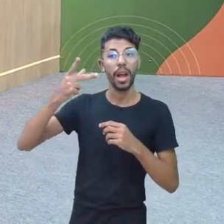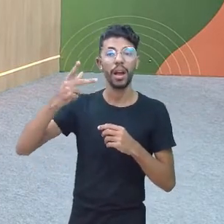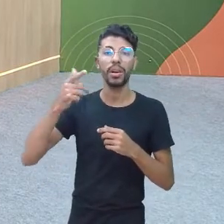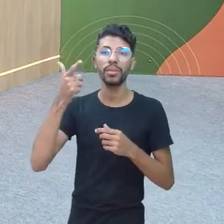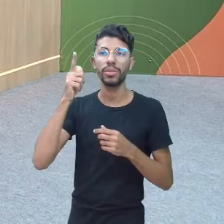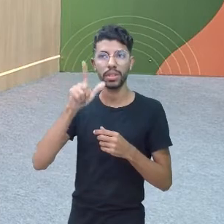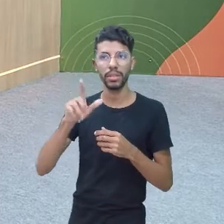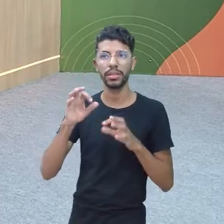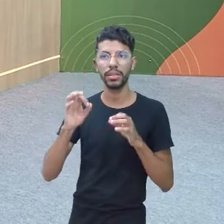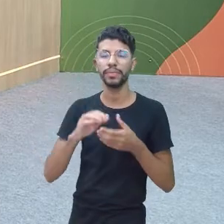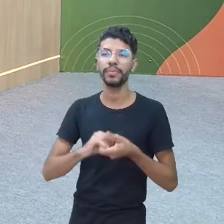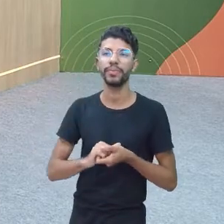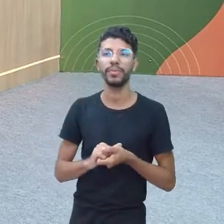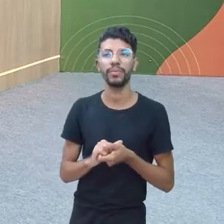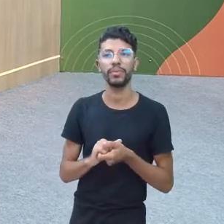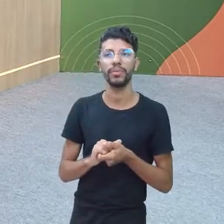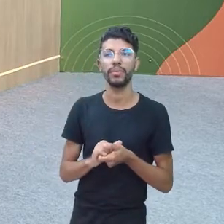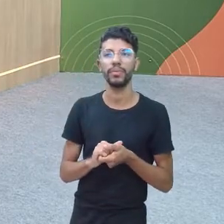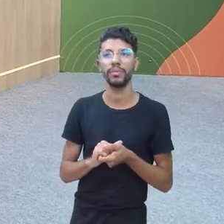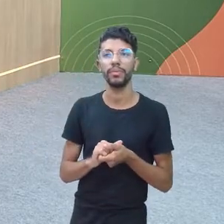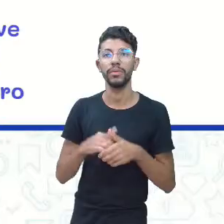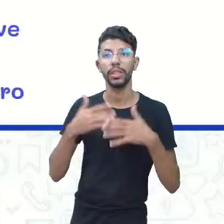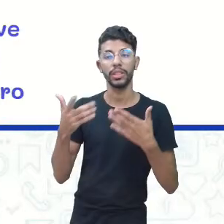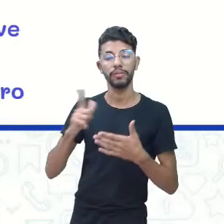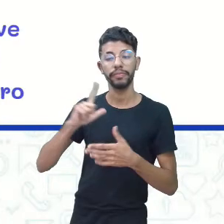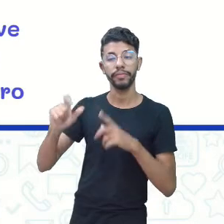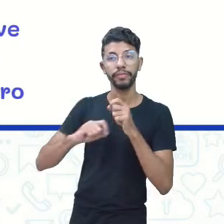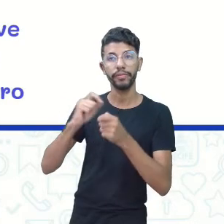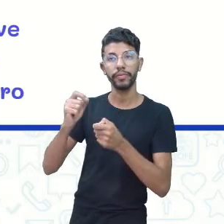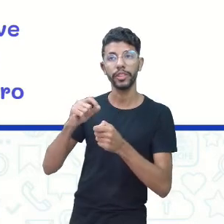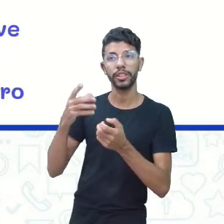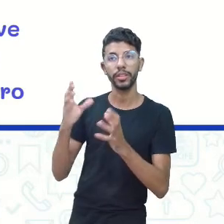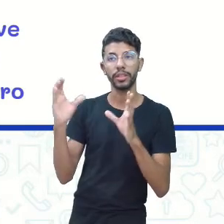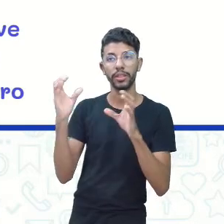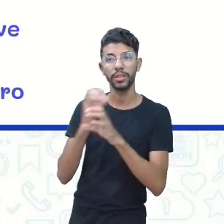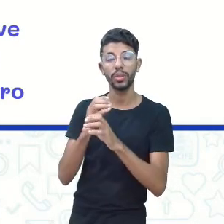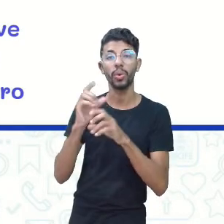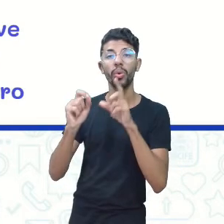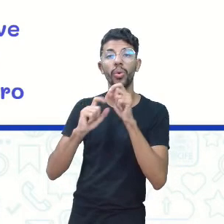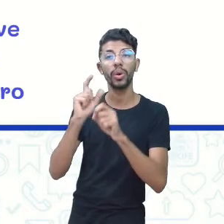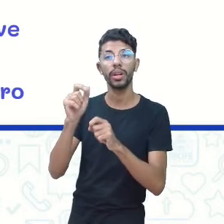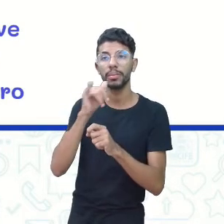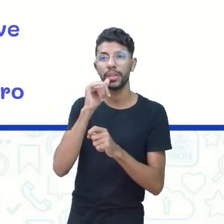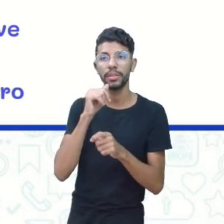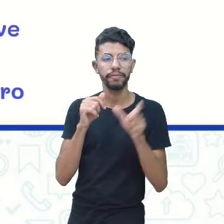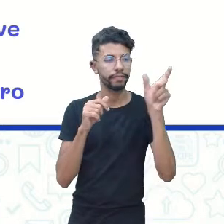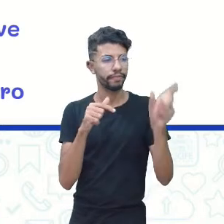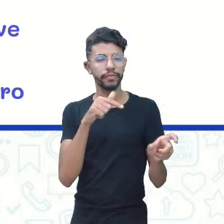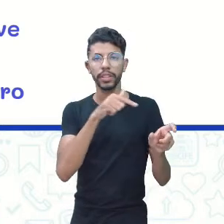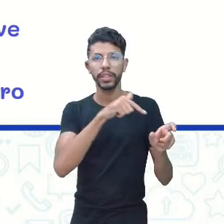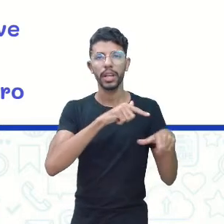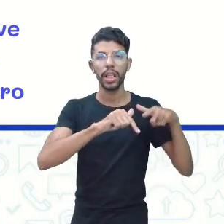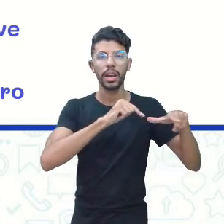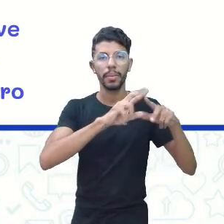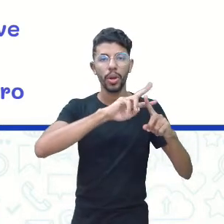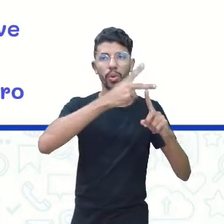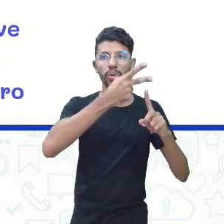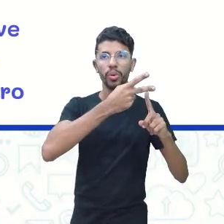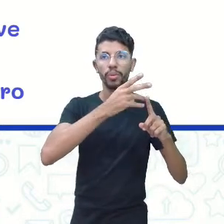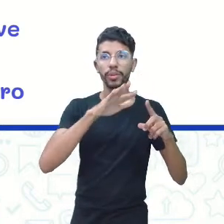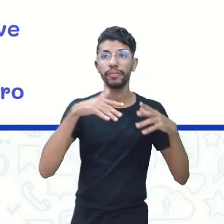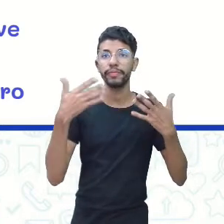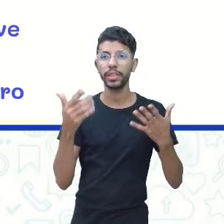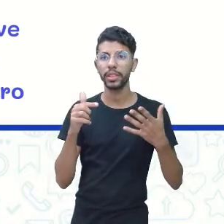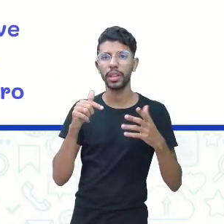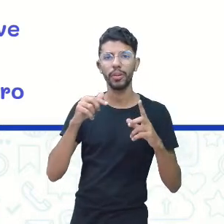bom? Então a gente vai ter essa conclusão, né? Se um trabalhou o dobro do outro, então um deve receber o